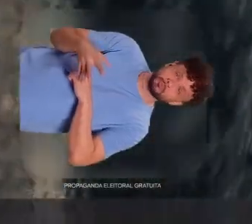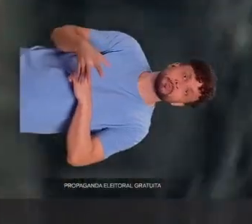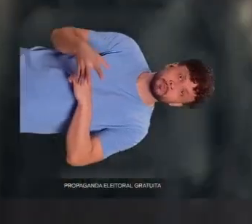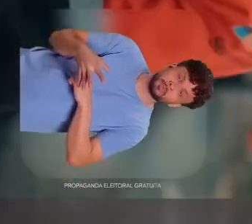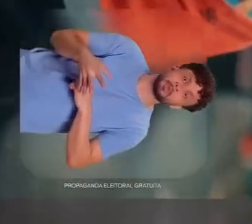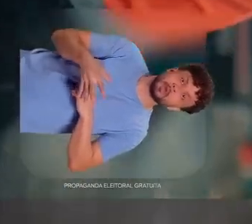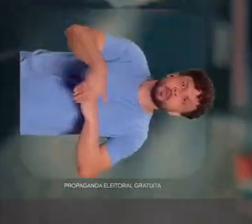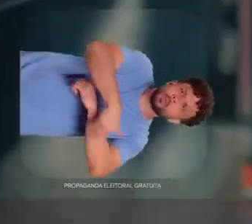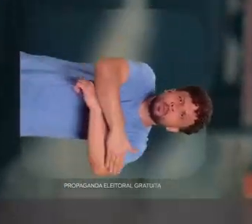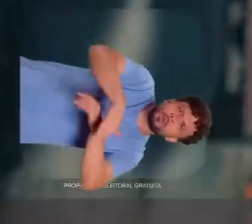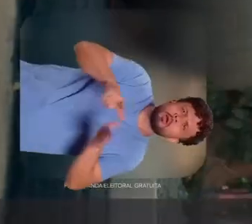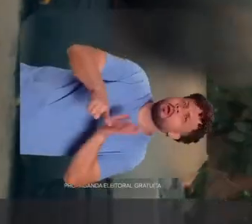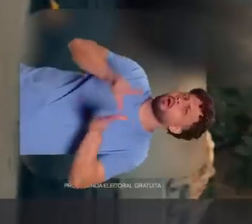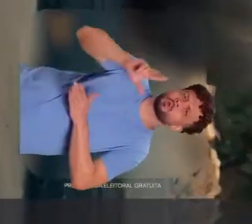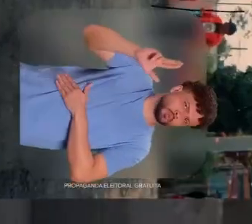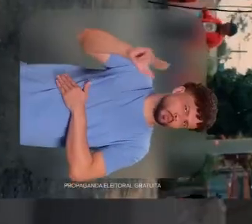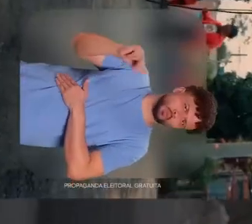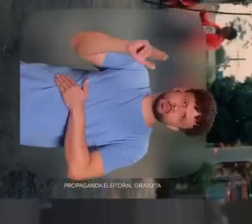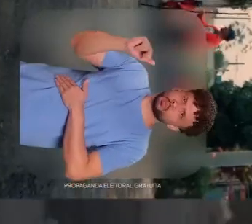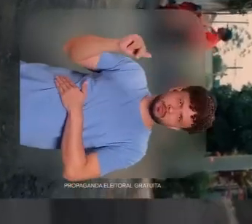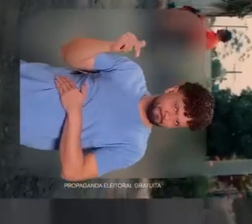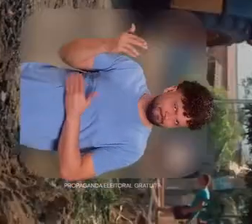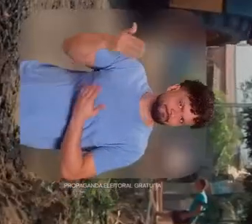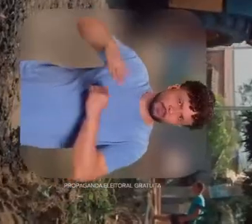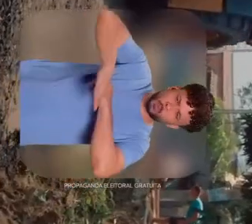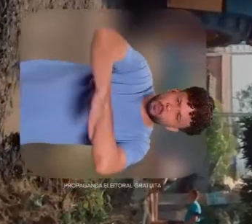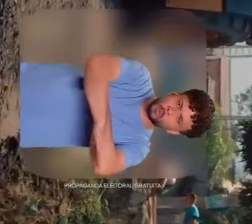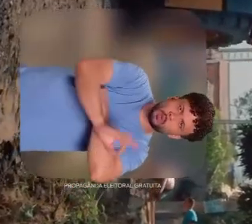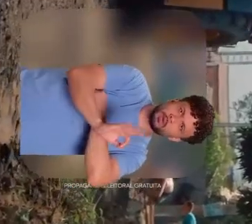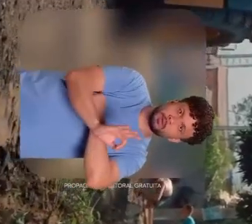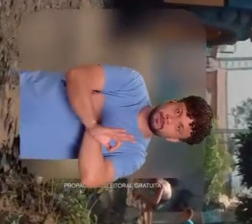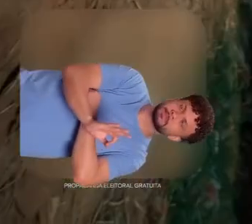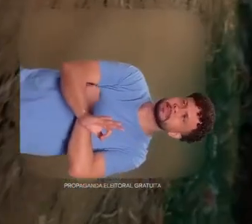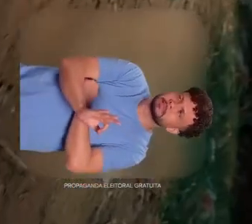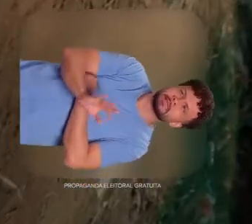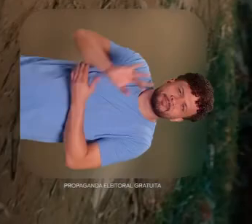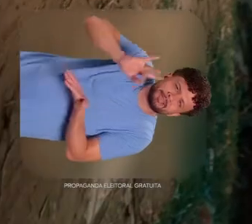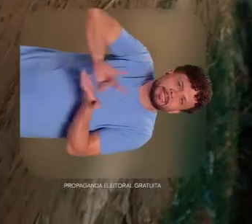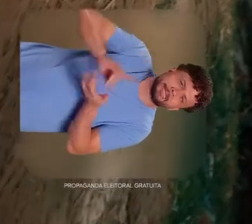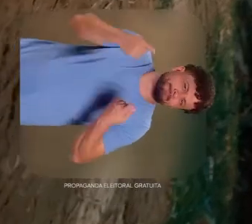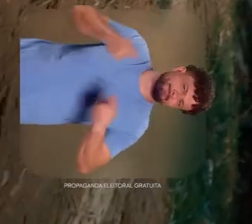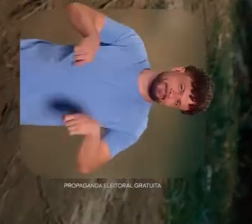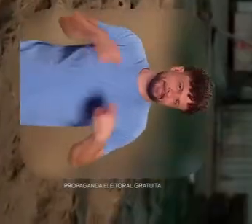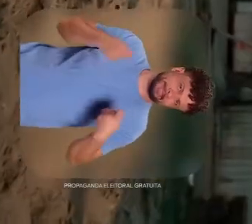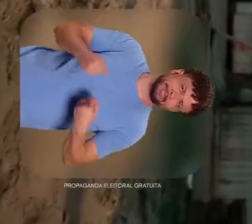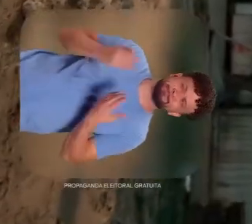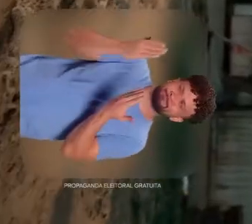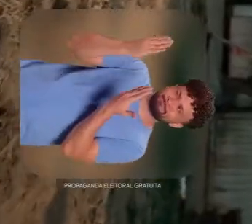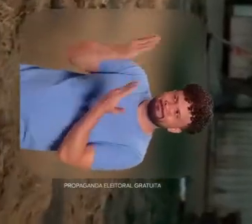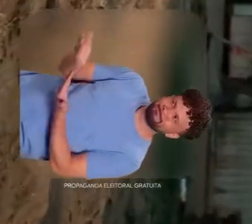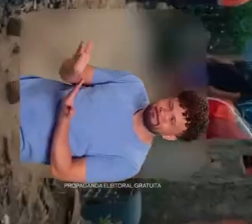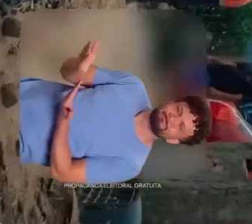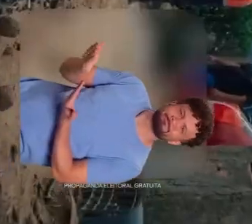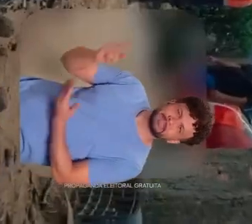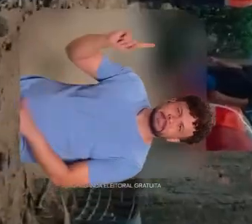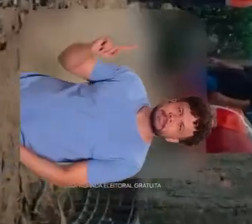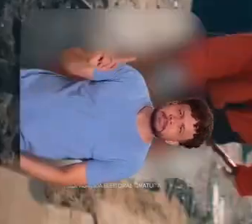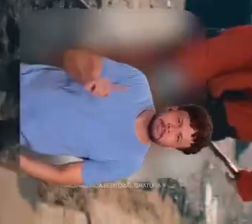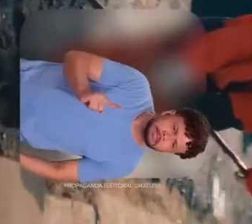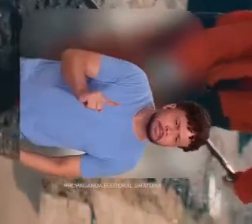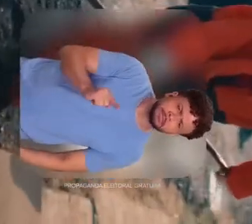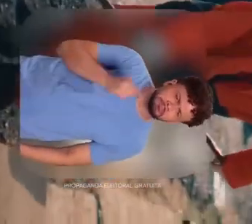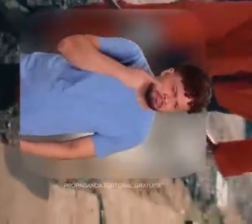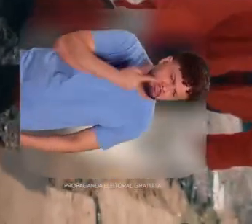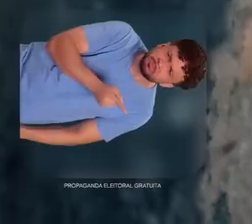de comunidades que nunca haviam recebido asfalto. Nós estávamos realmente precisando que alguém aparecesse